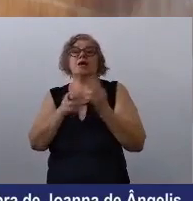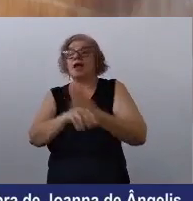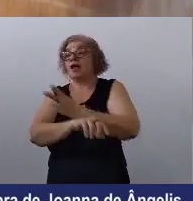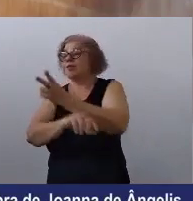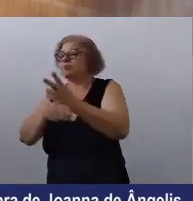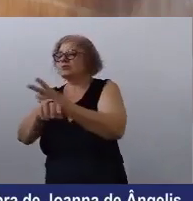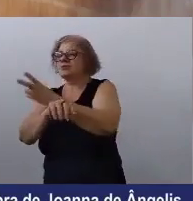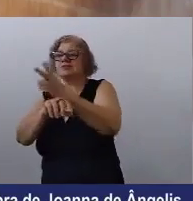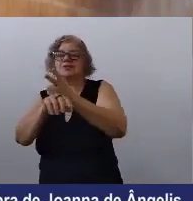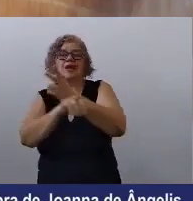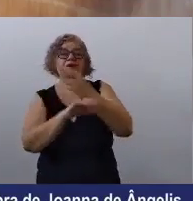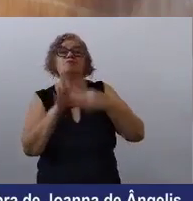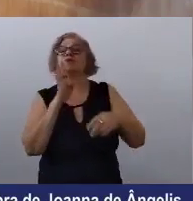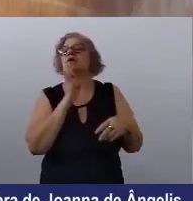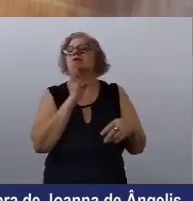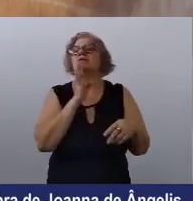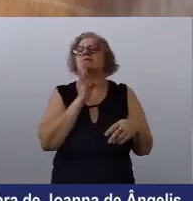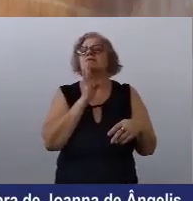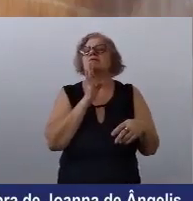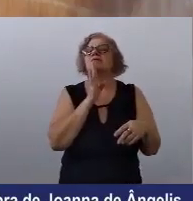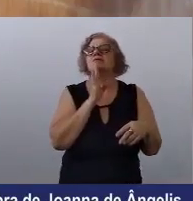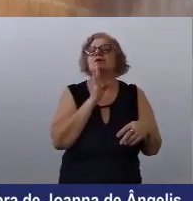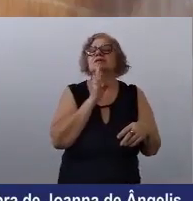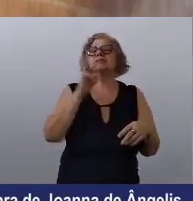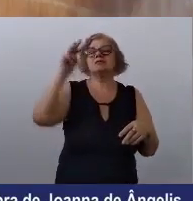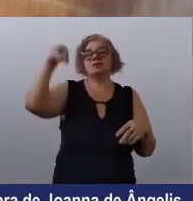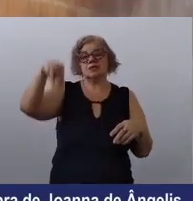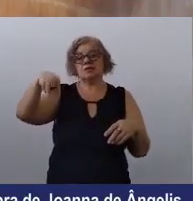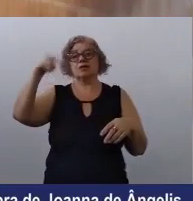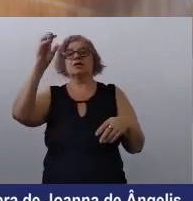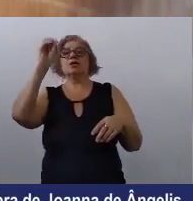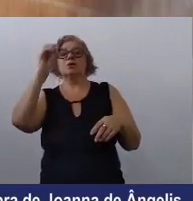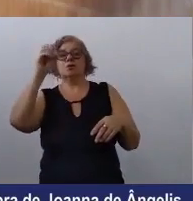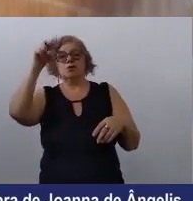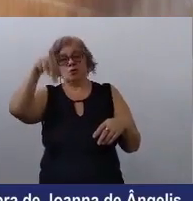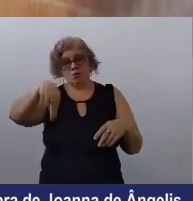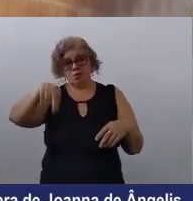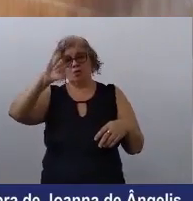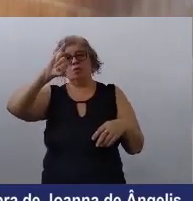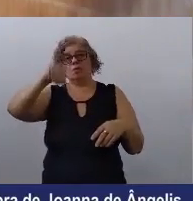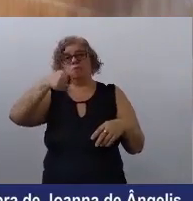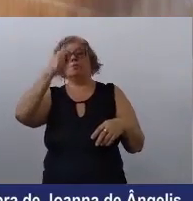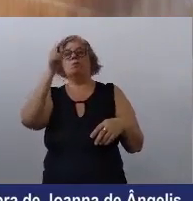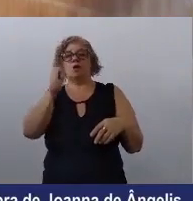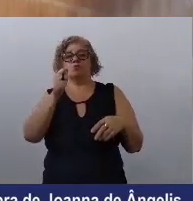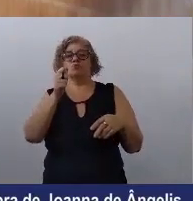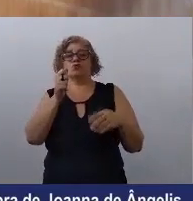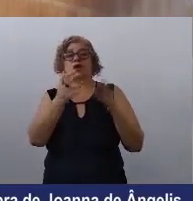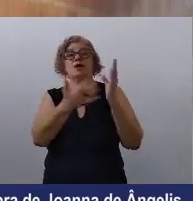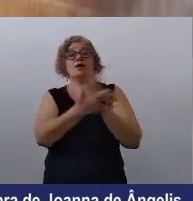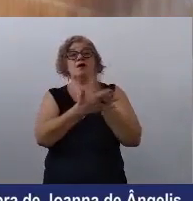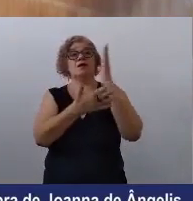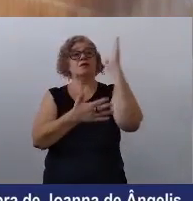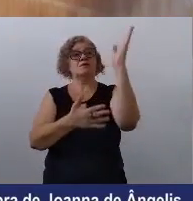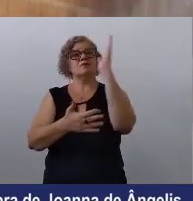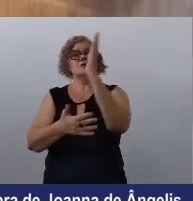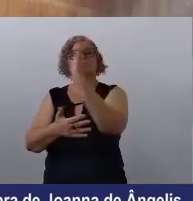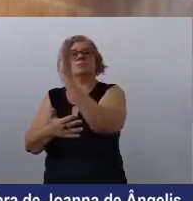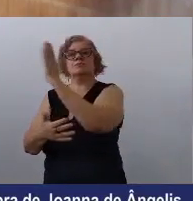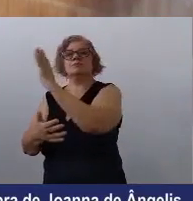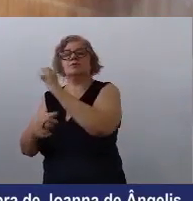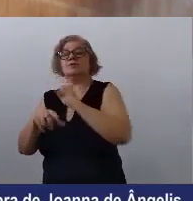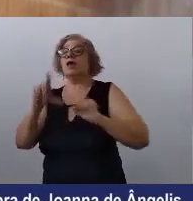era conhecida como a monja da biblioteca, porque tinha na sua